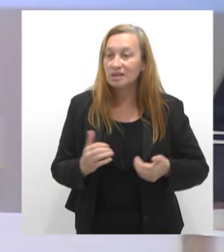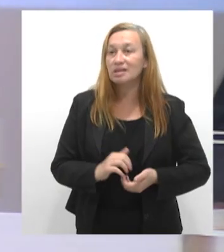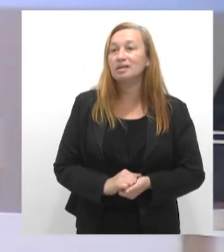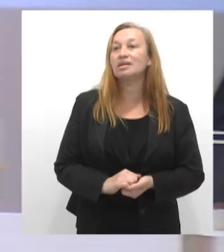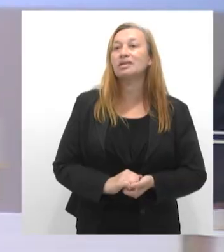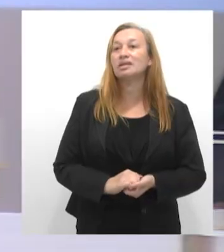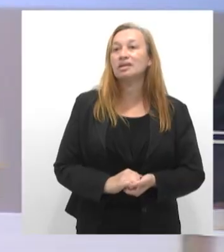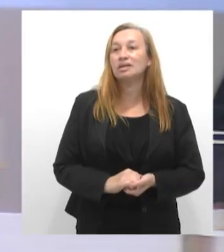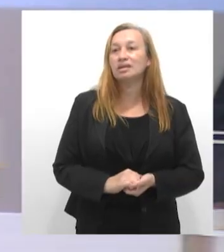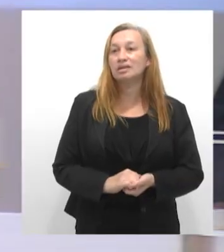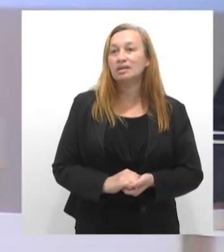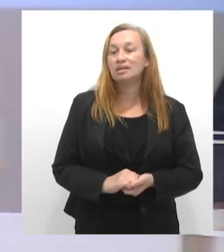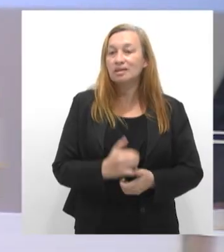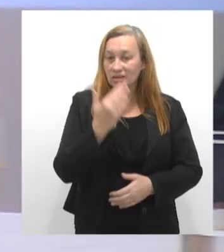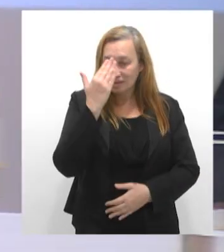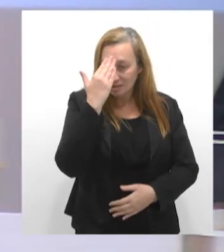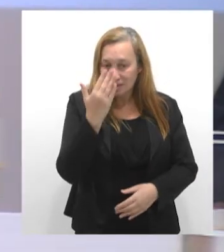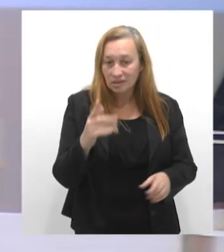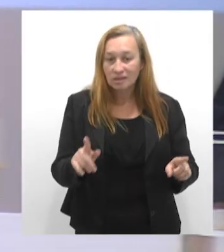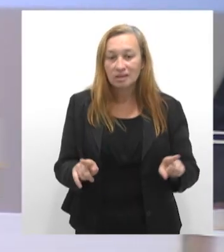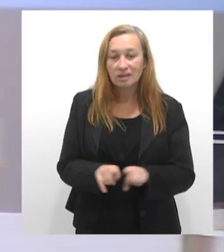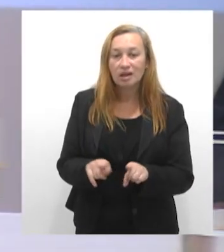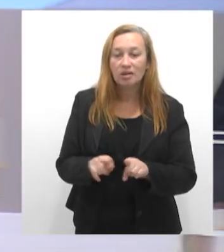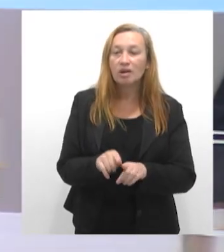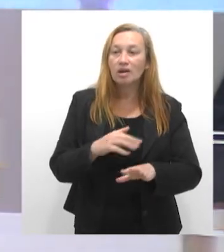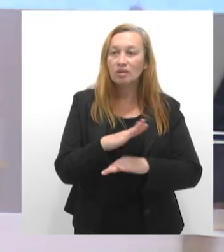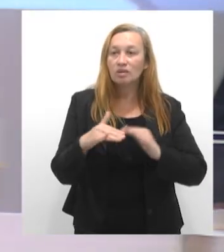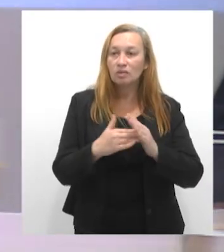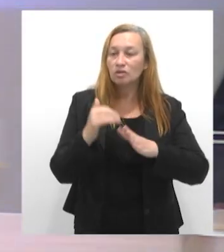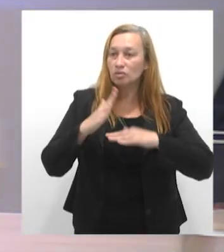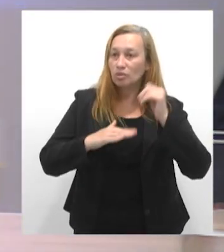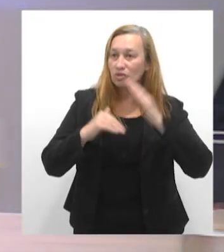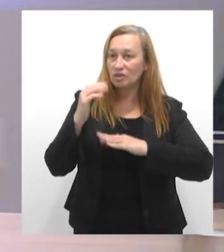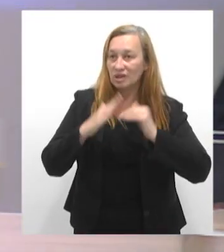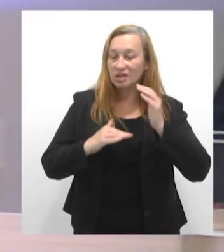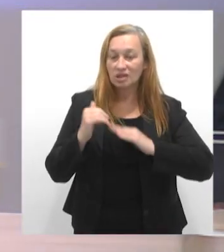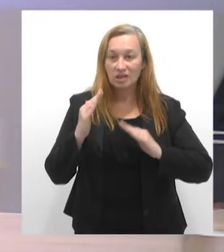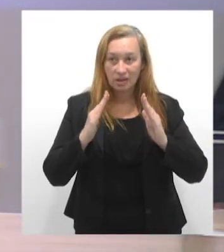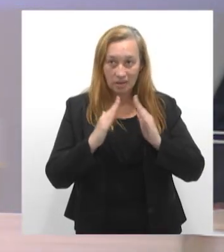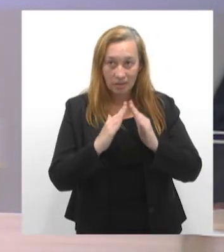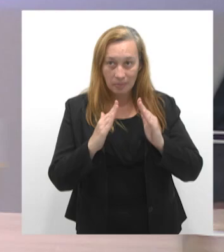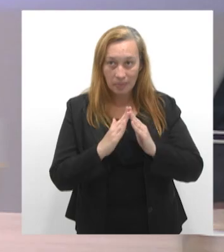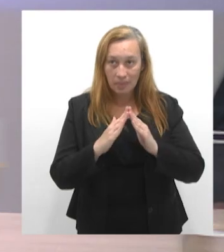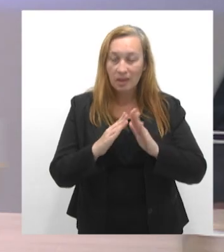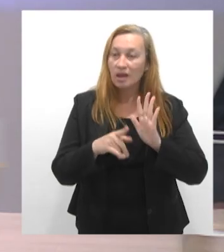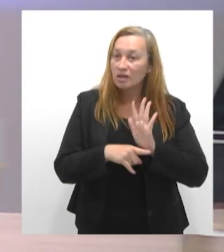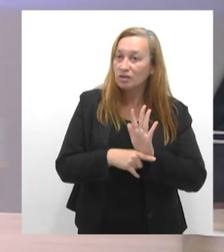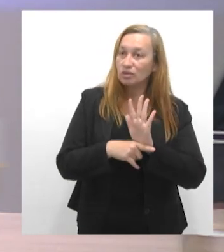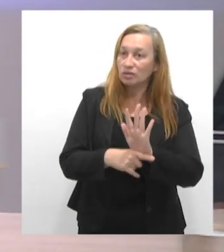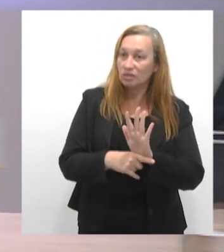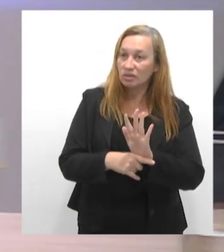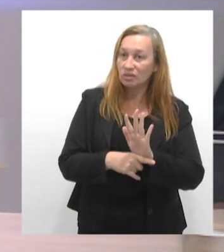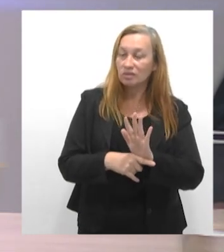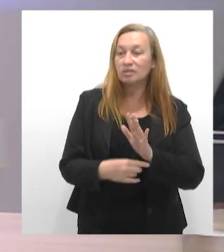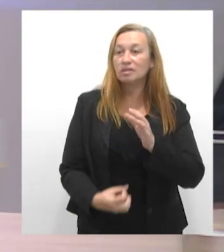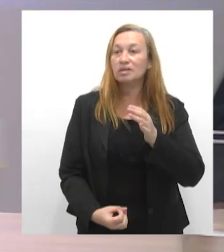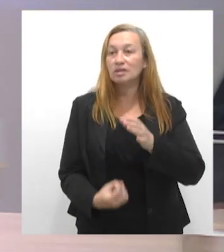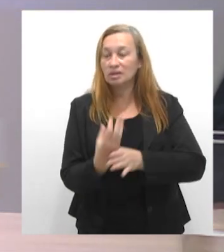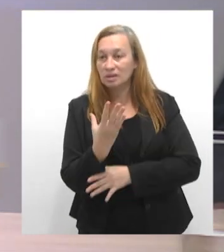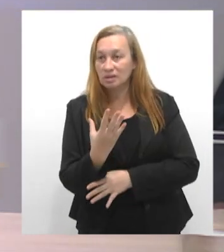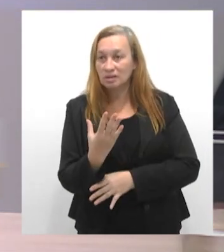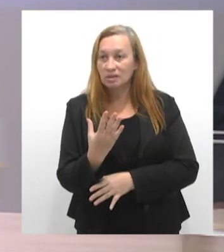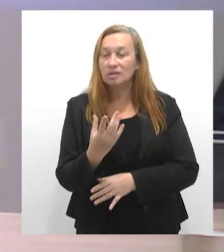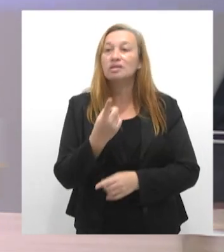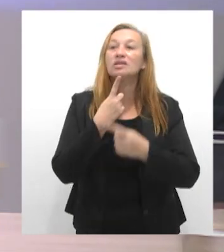todos, agradecendo também todos os profissionais daqui da casa que contribuíram para a realização